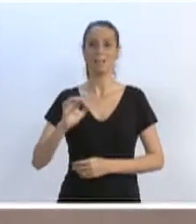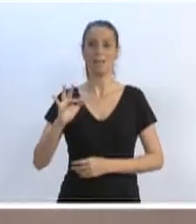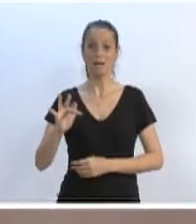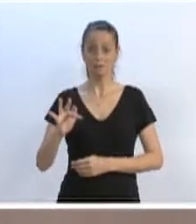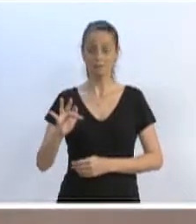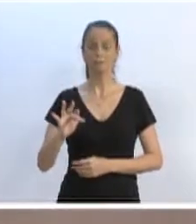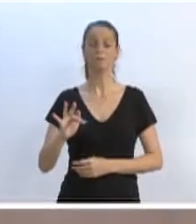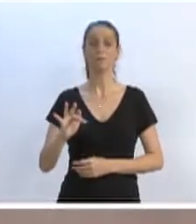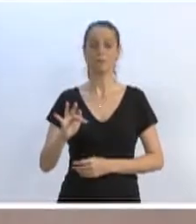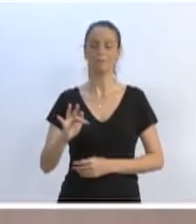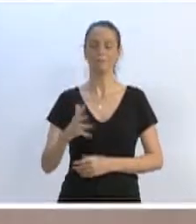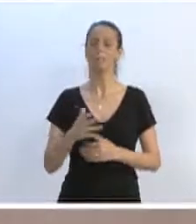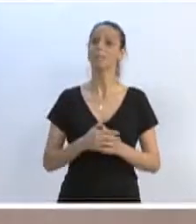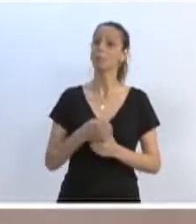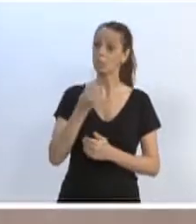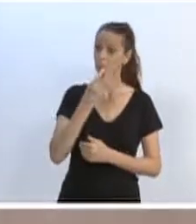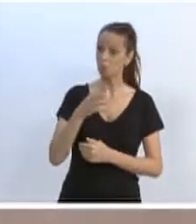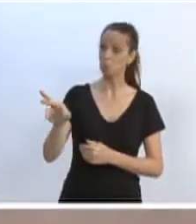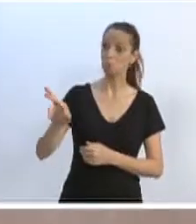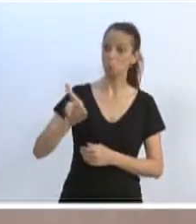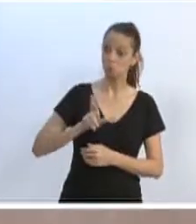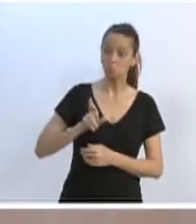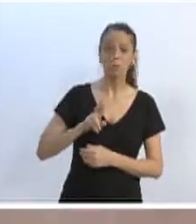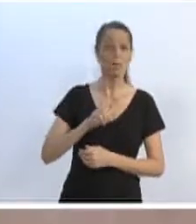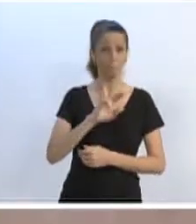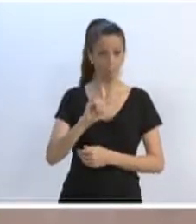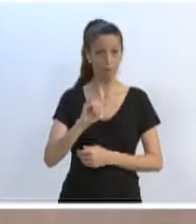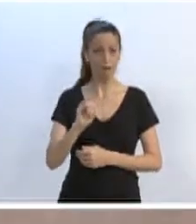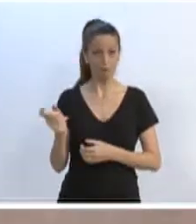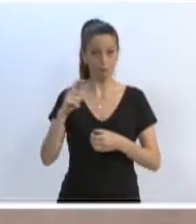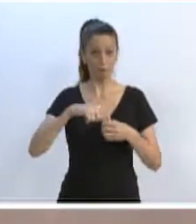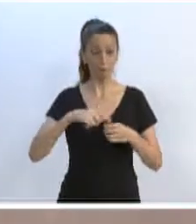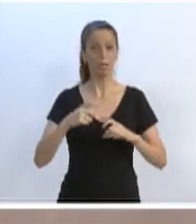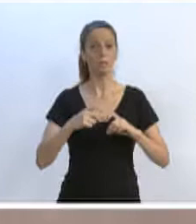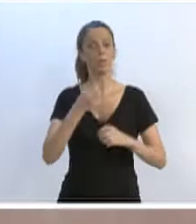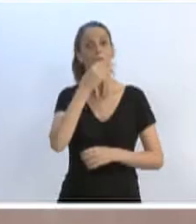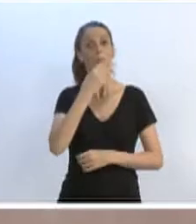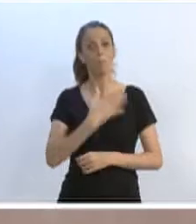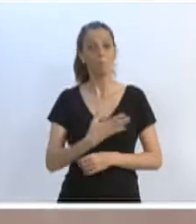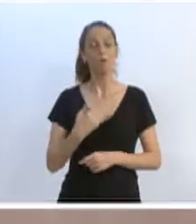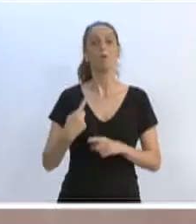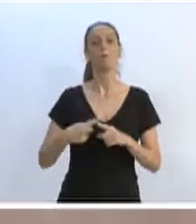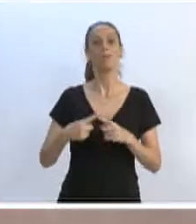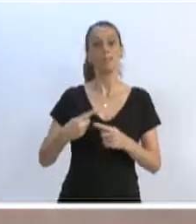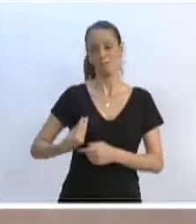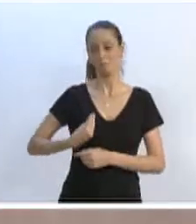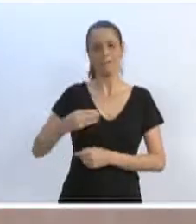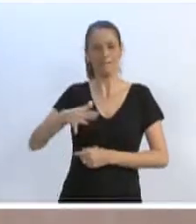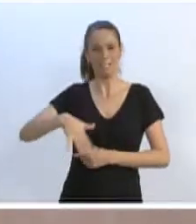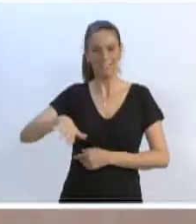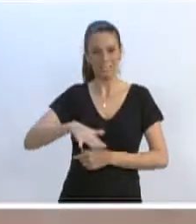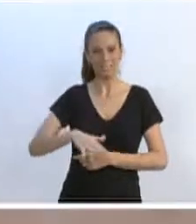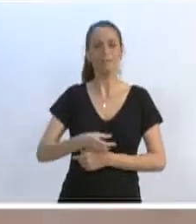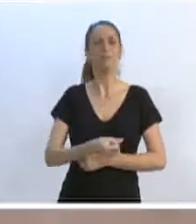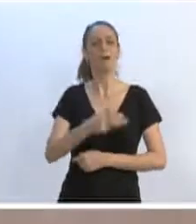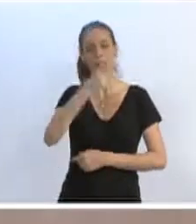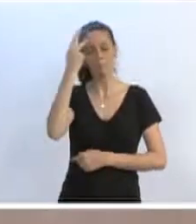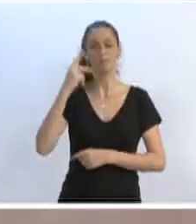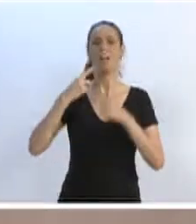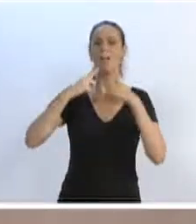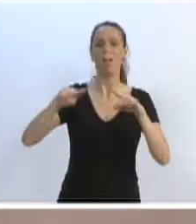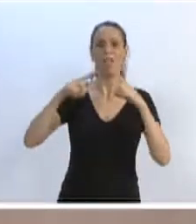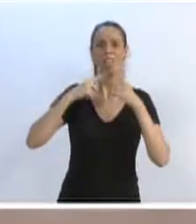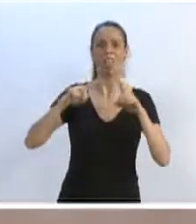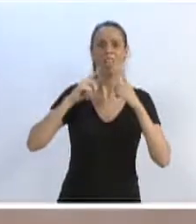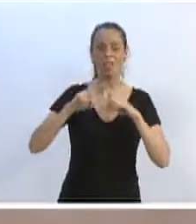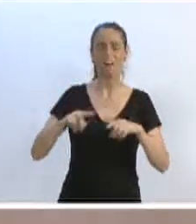Que bom que Vossa Excelência traz essa notícia. Hoje, por ser daquela comunidade, recebi várias reclamações de moradores, inclusive crianças